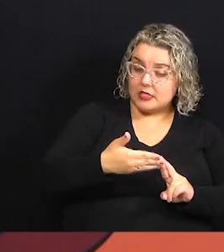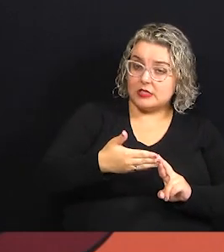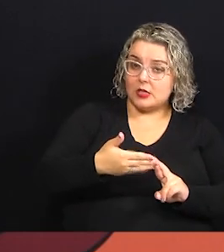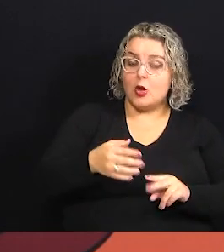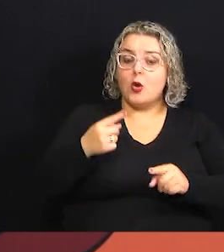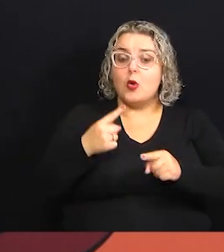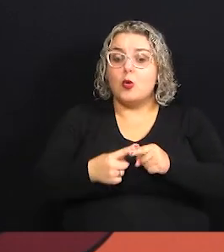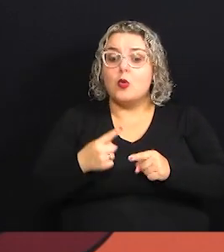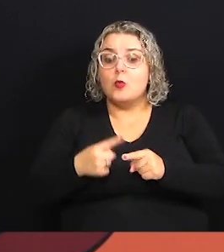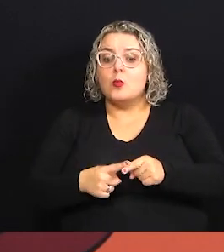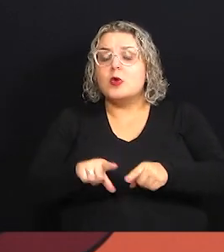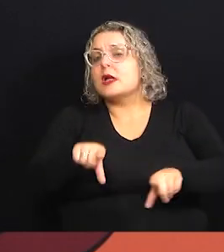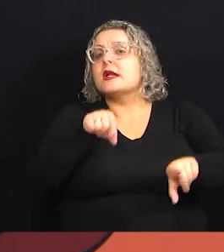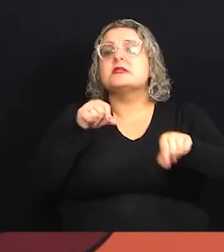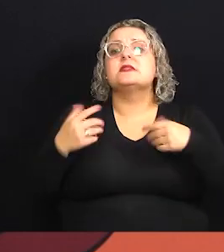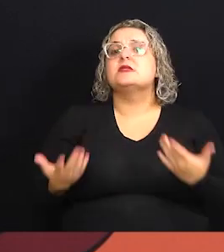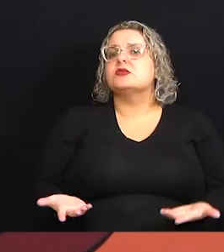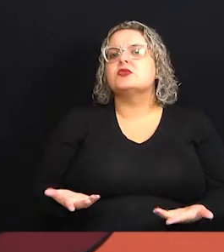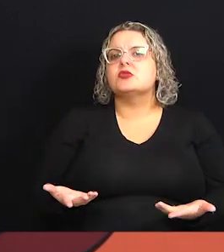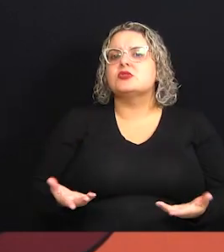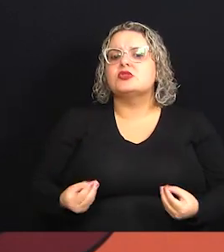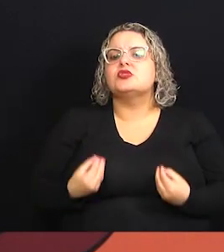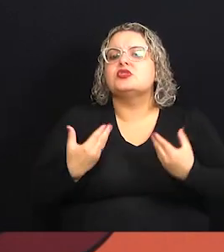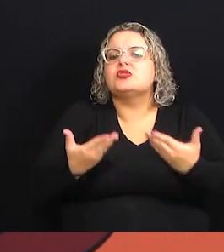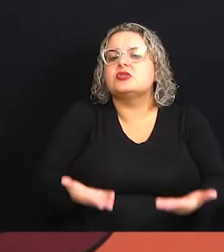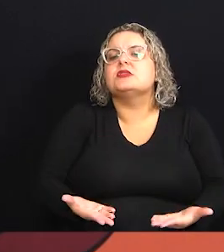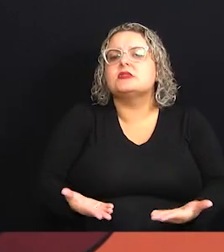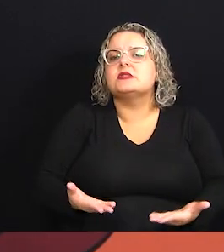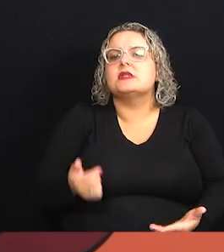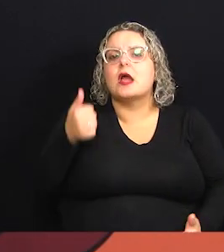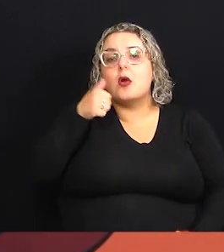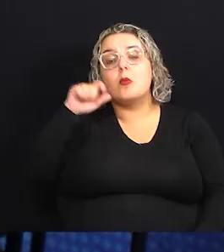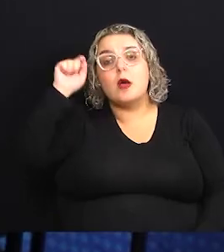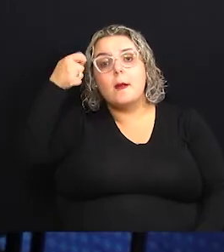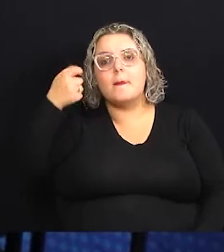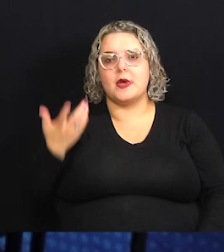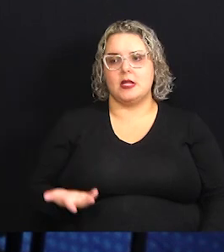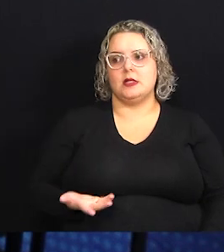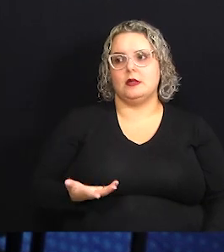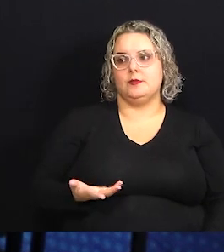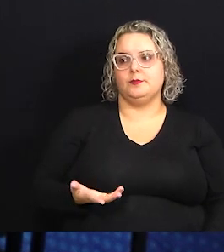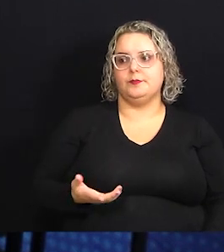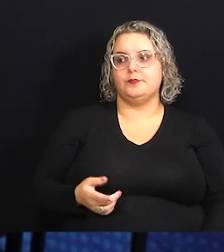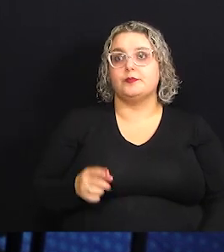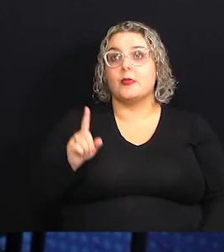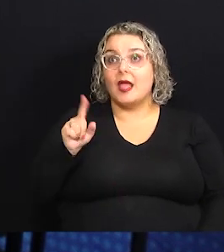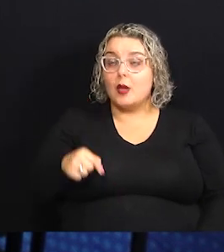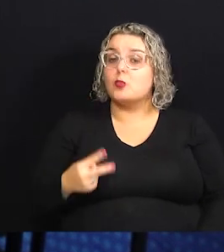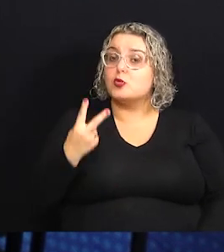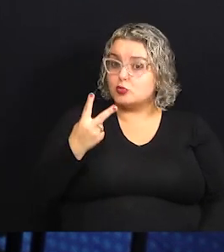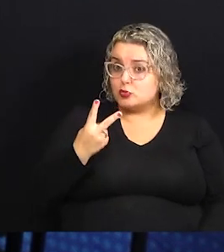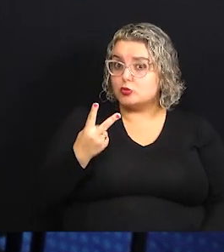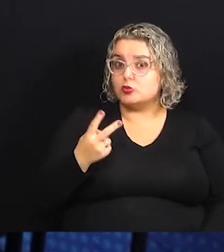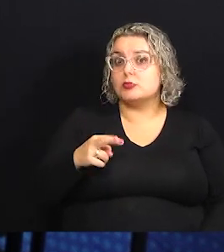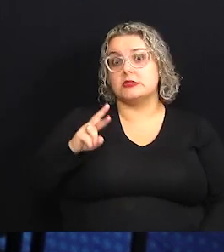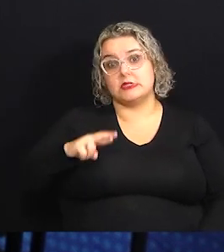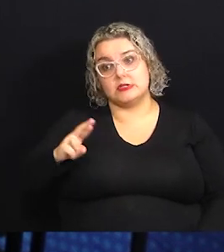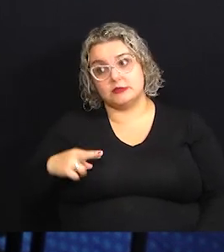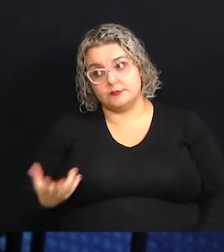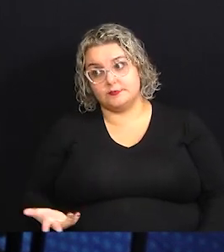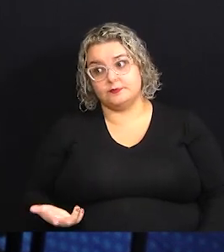né? Por que essa escolha, né, de você trazer uma personagem preta? Por 2 motivos, né?